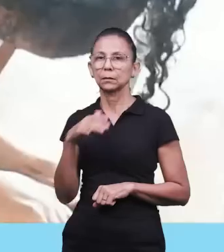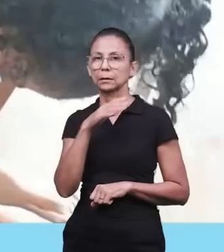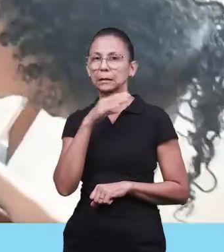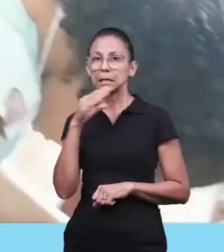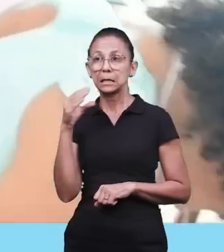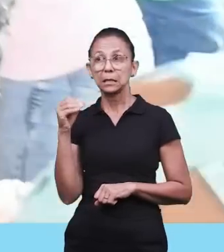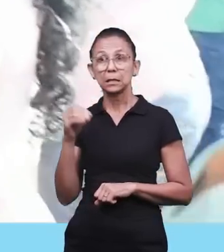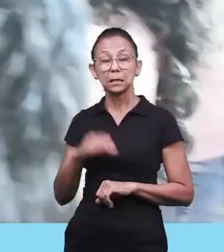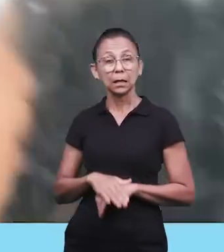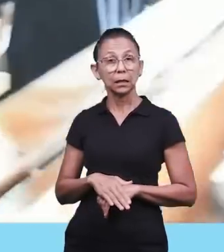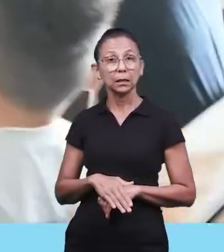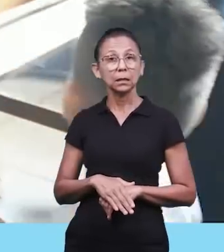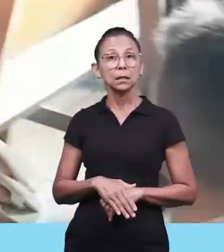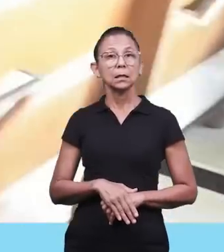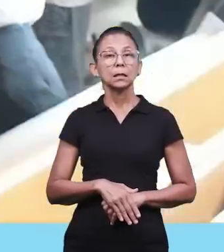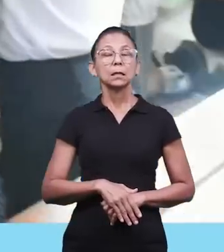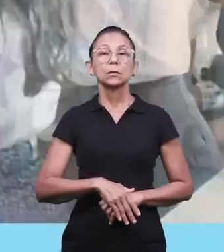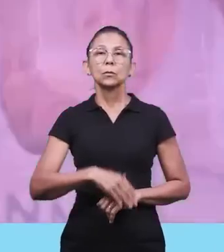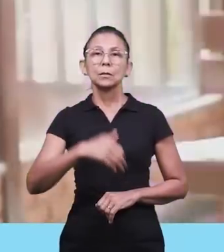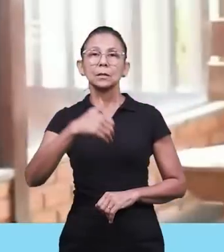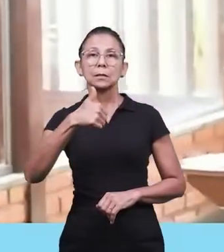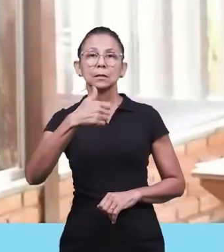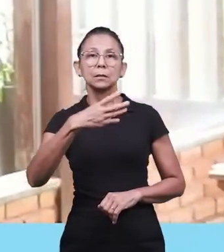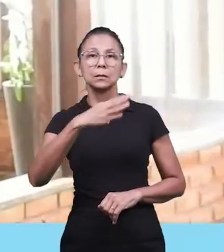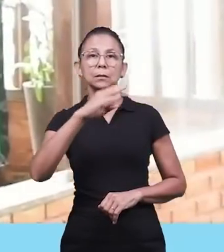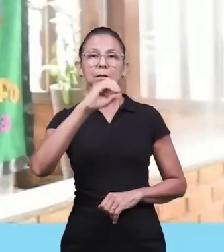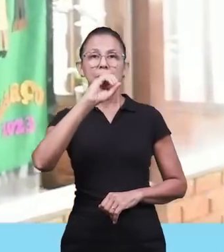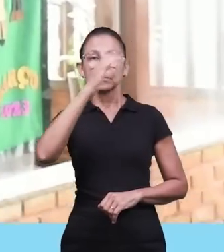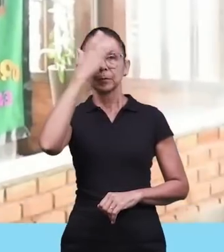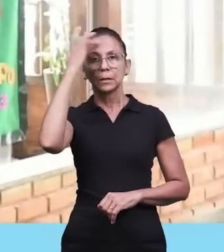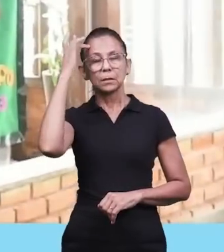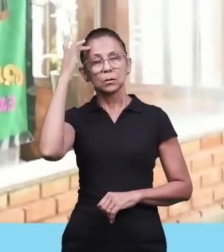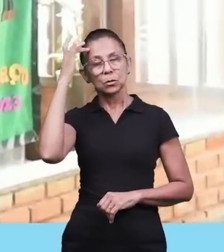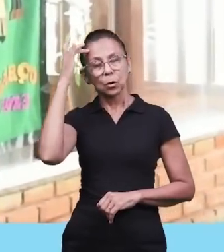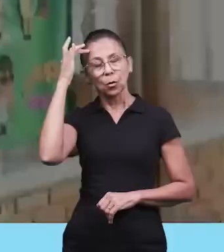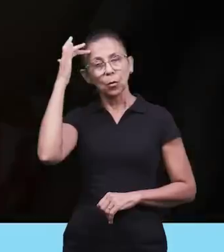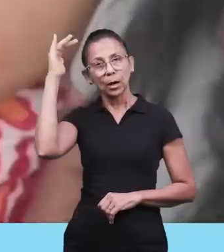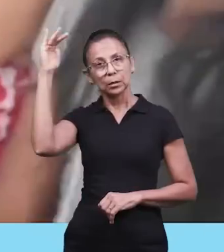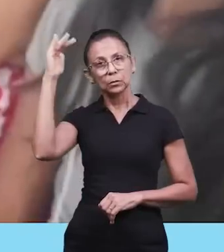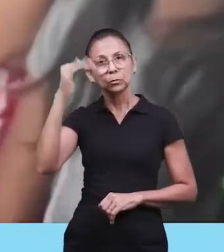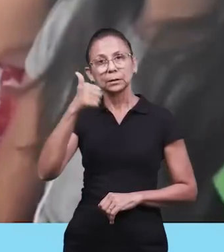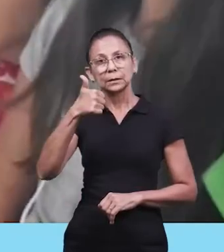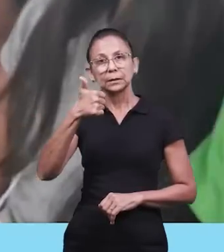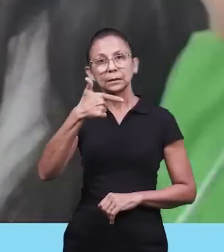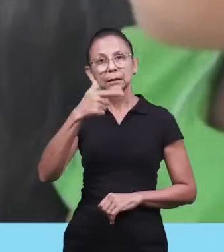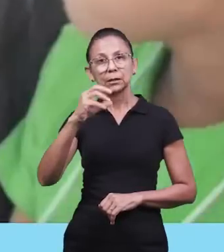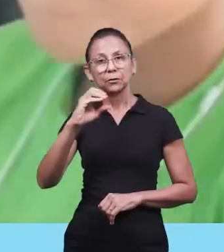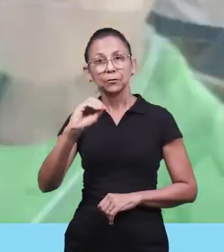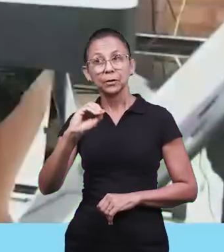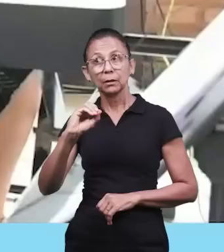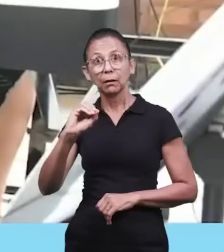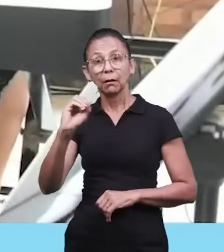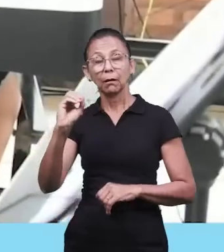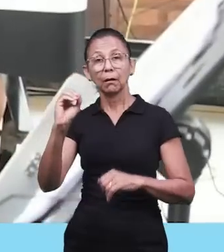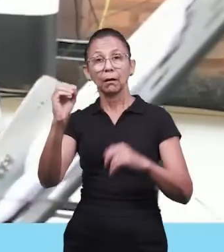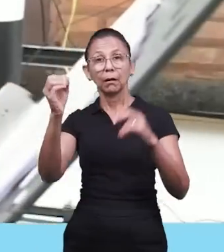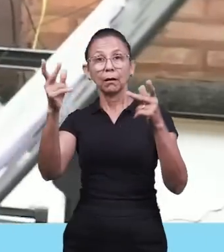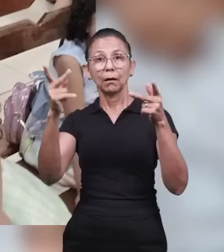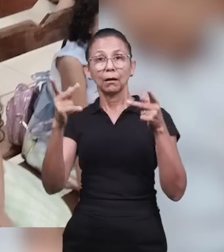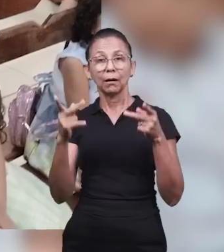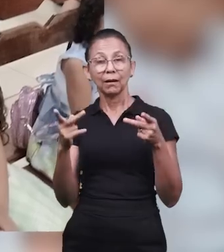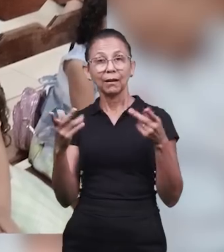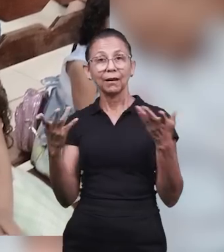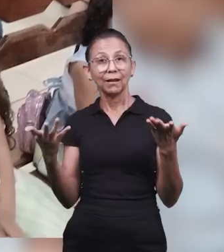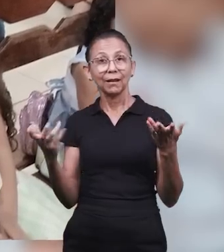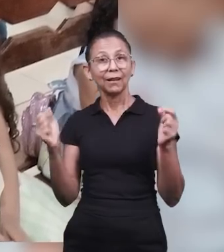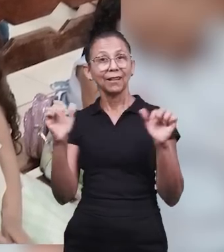estiveram presentes 140 vidas. Participando, entre elas 120 eram crianças convidadas. Que bênção, irmãos!